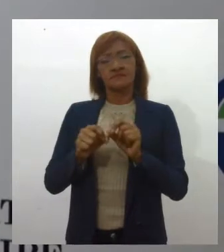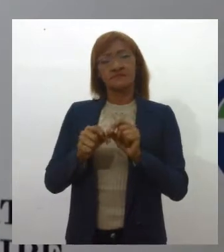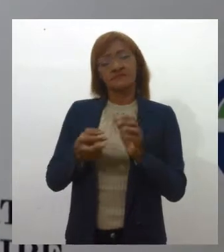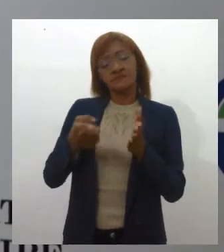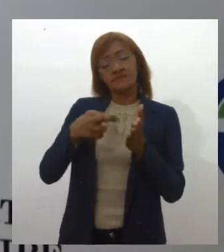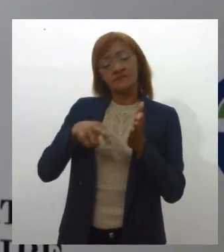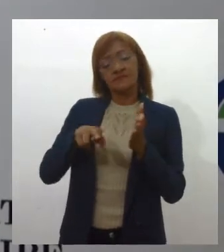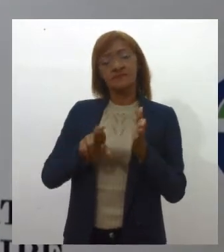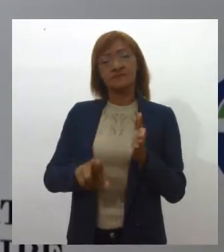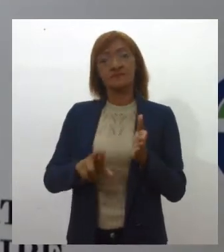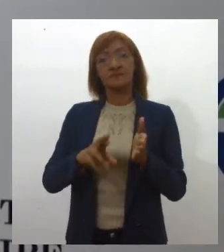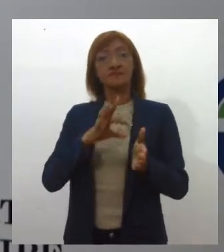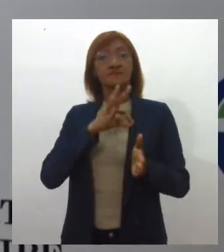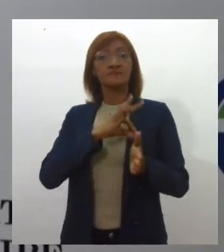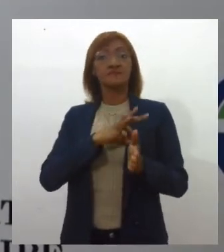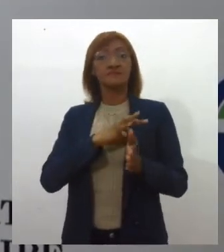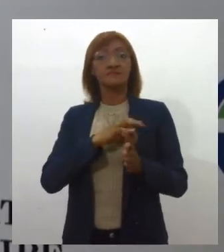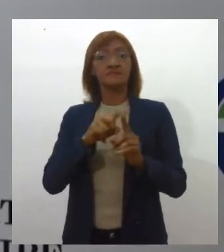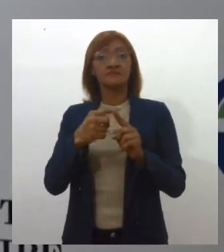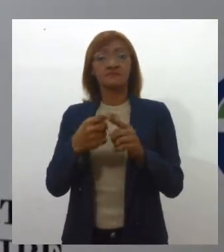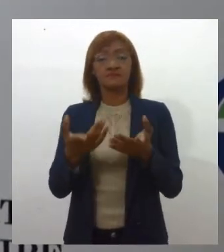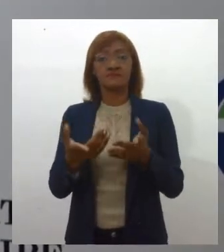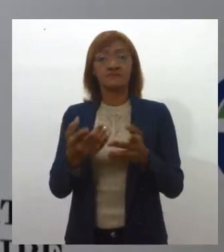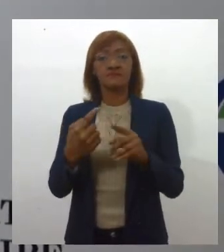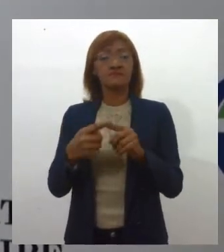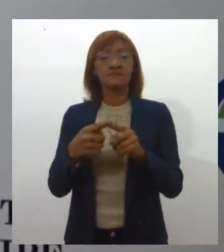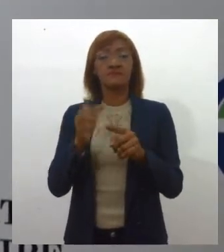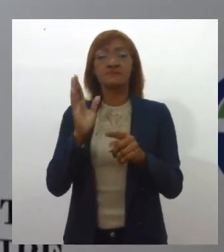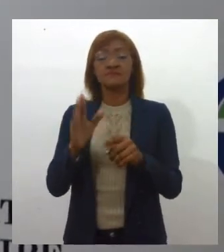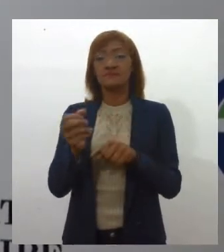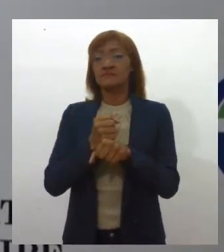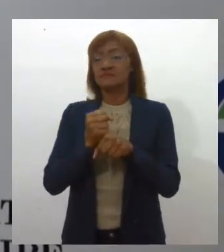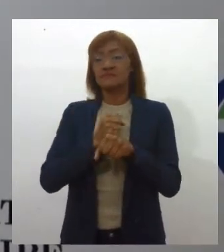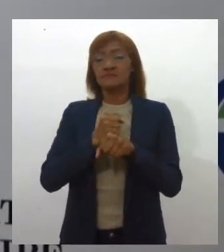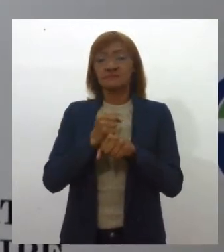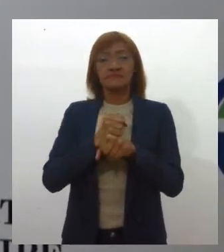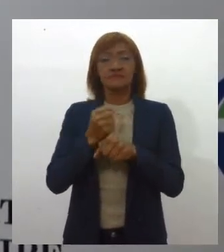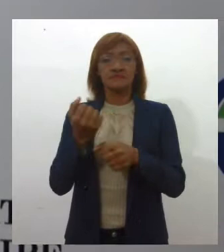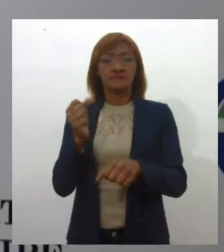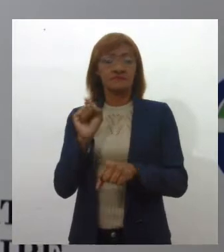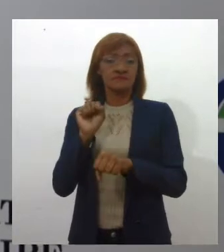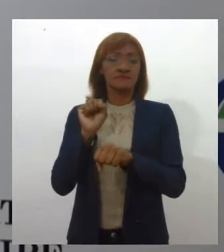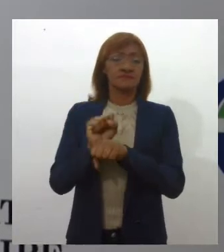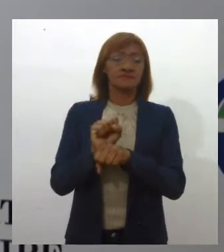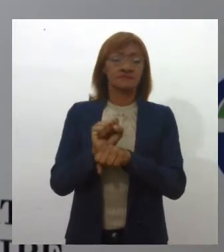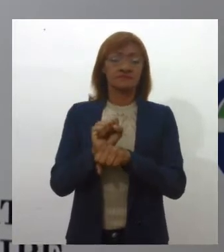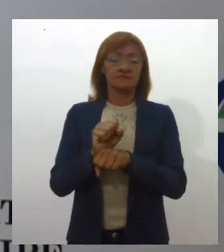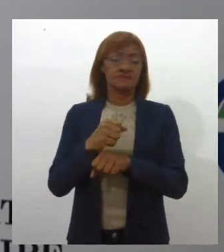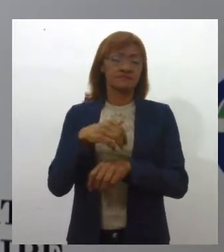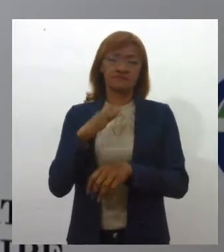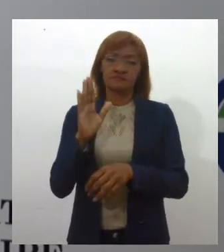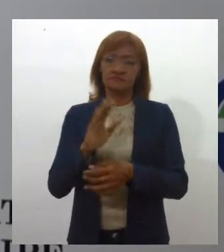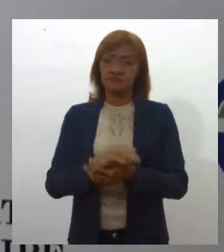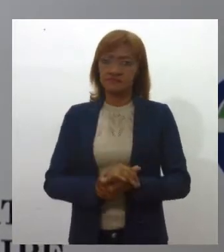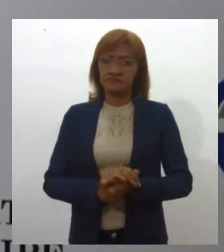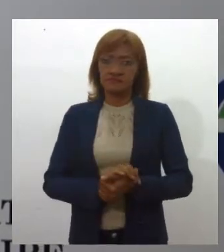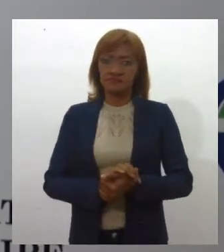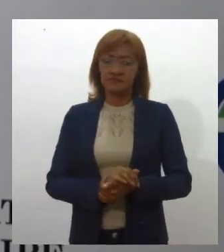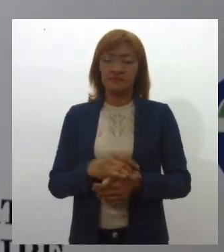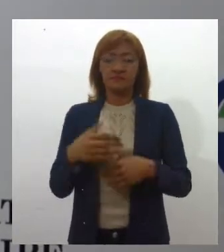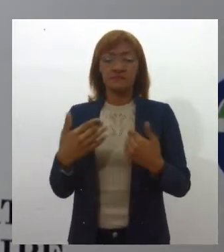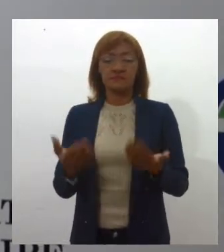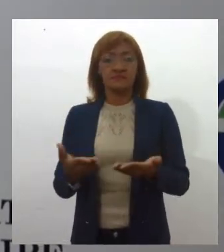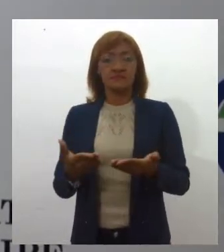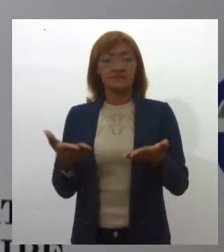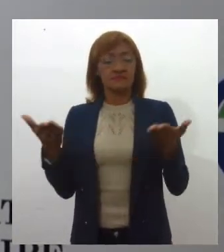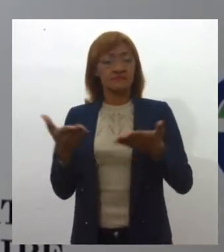salário dos servidores públicos, que se encontra congelado, se encontram congelados esses salários há quase uma década. A situação salarial